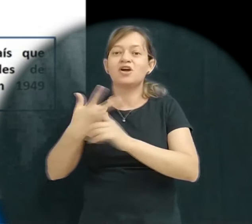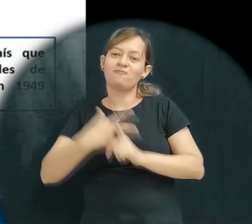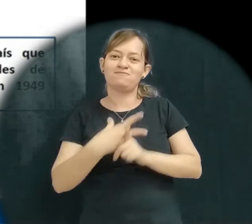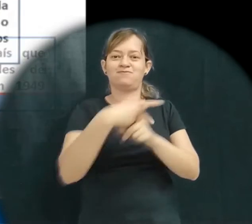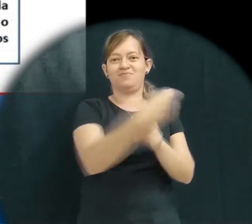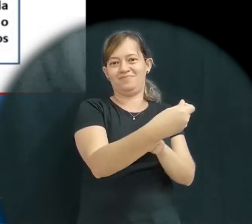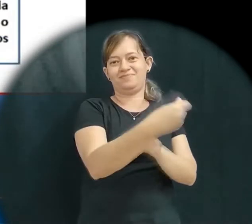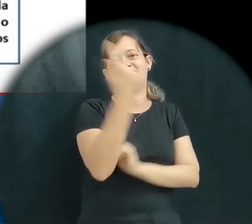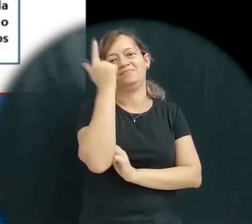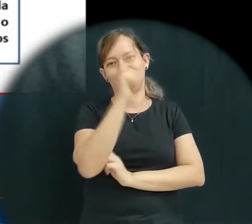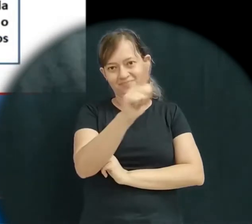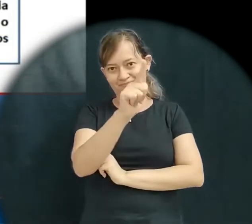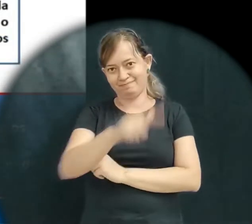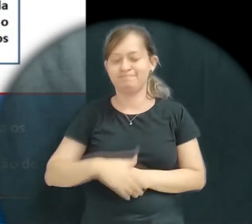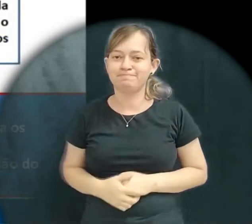vencendo os comunistas.